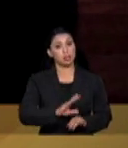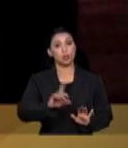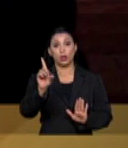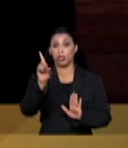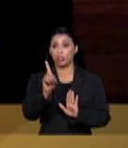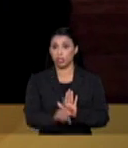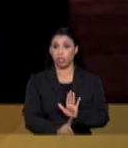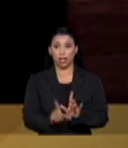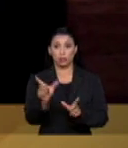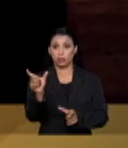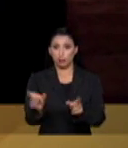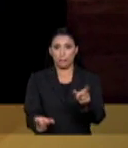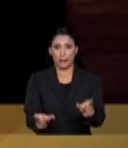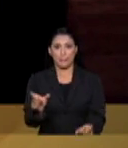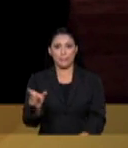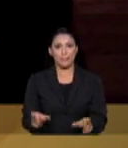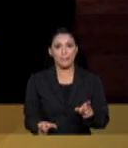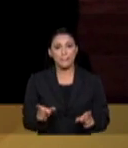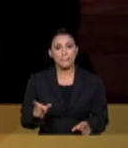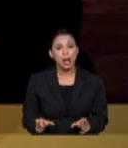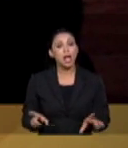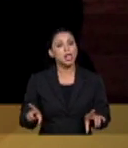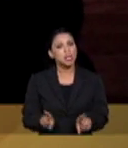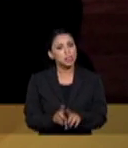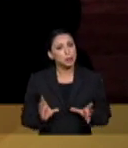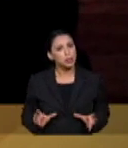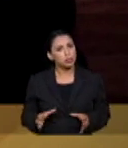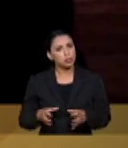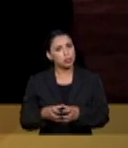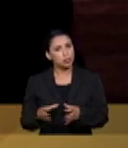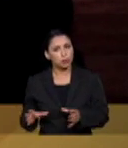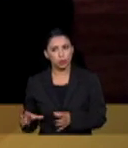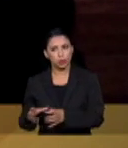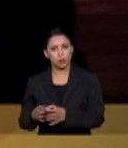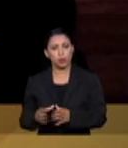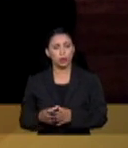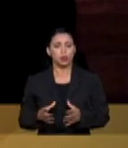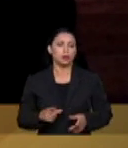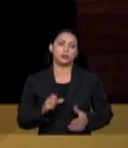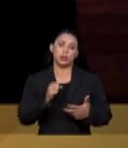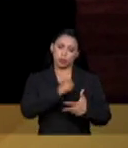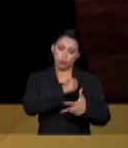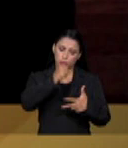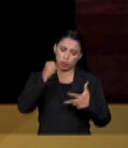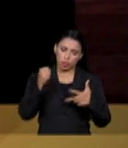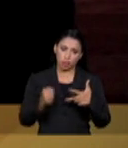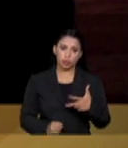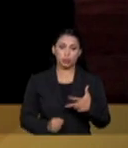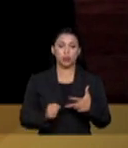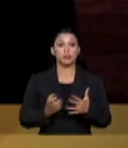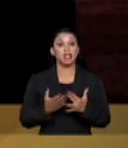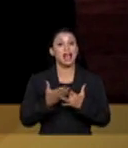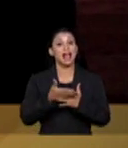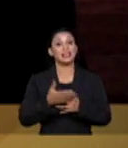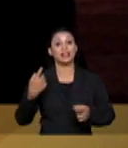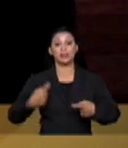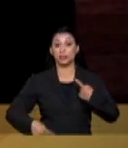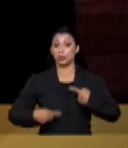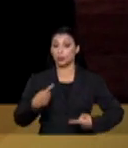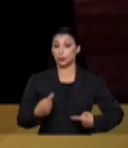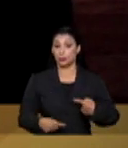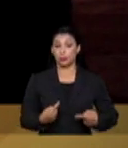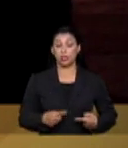individuais e coletivos a serem garantidos Pelos poderes públicos por meio de políticas